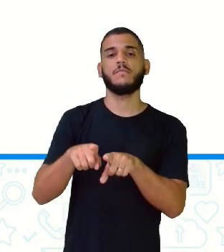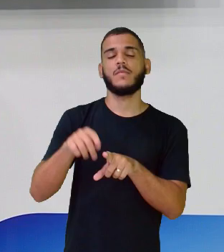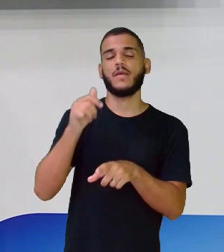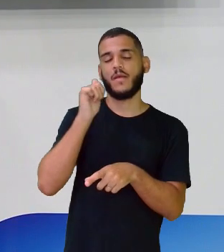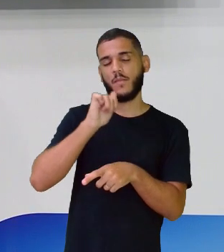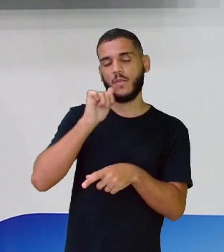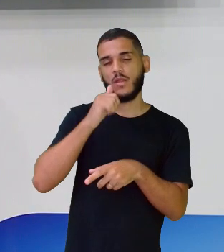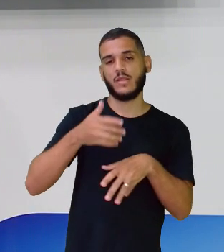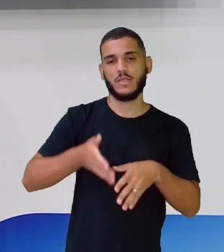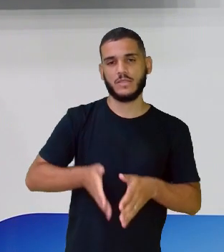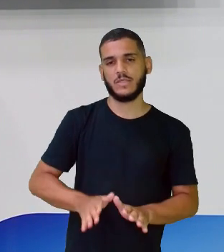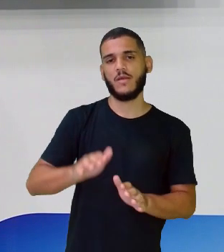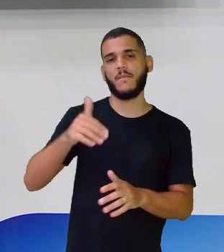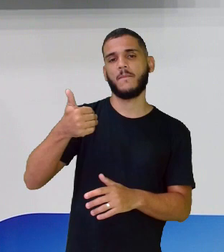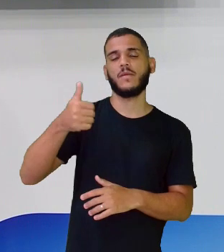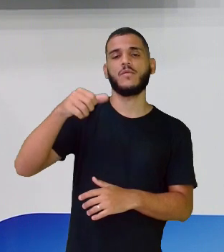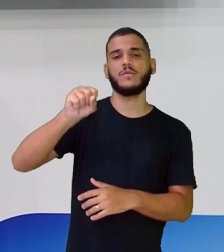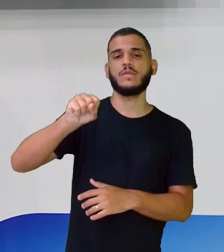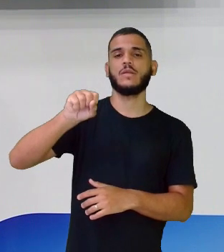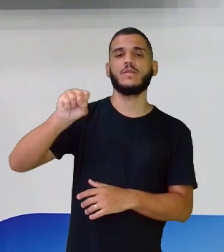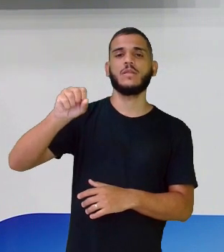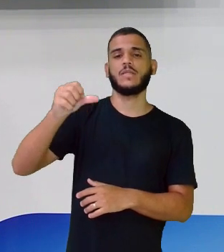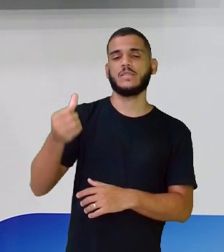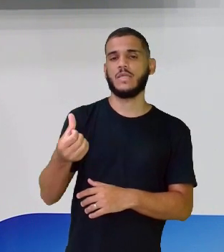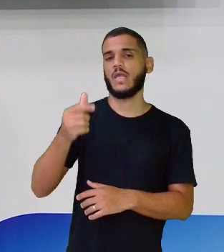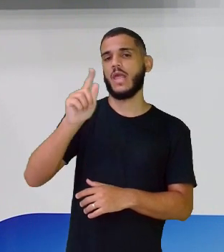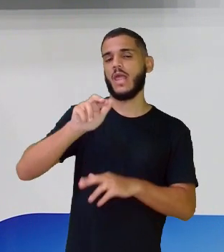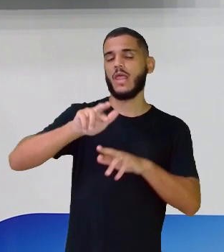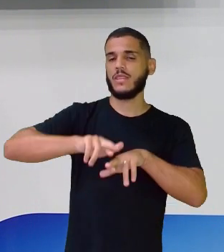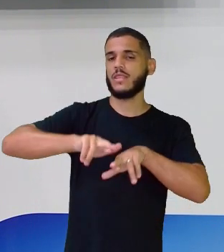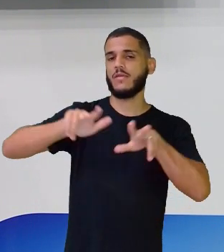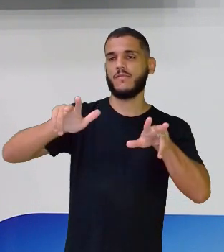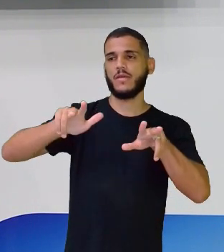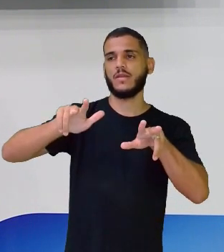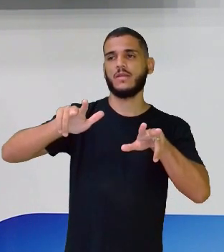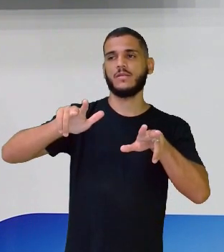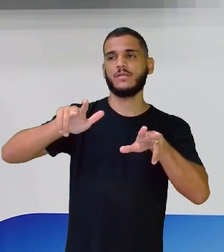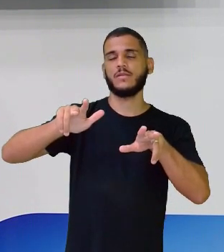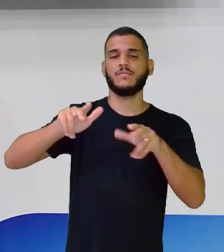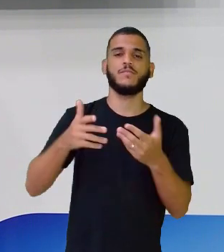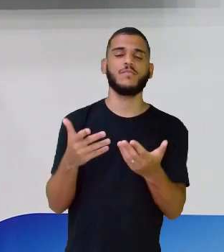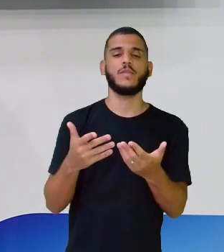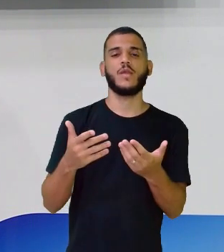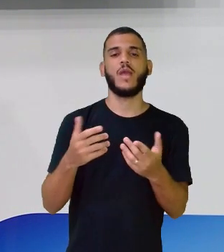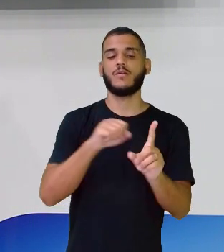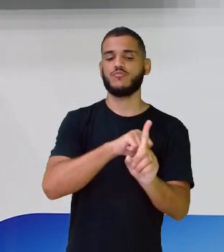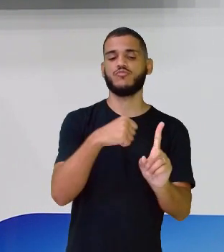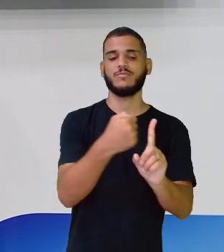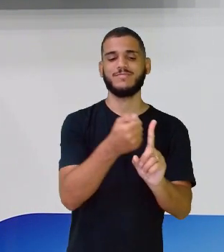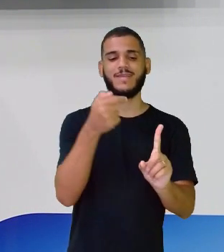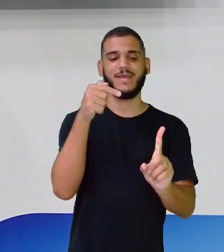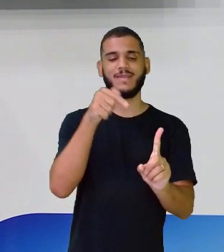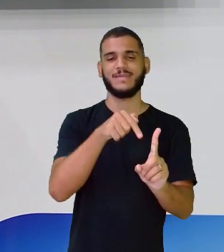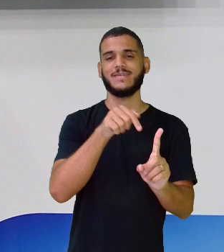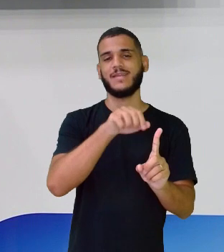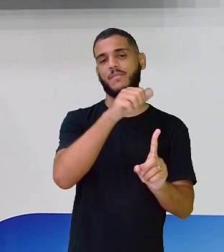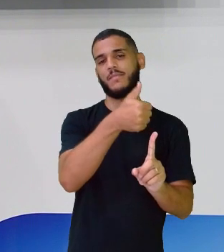nasceu, 1886, é diferente. O mundo que ela nasceu, a sociedade que ela